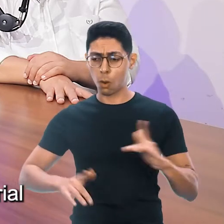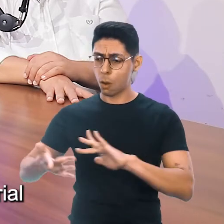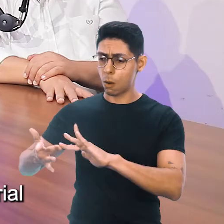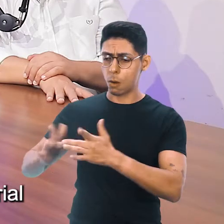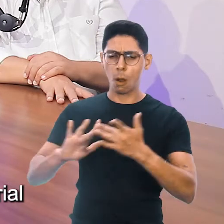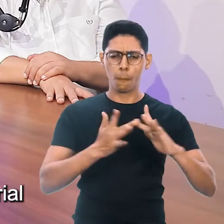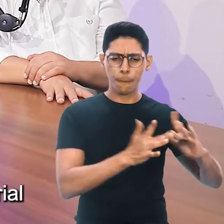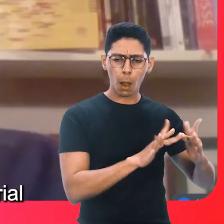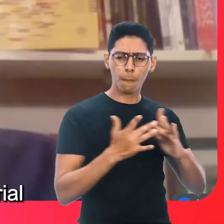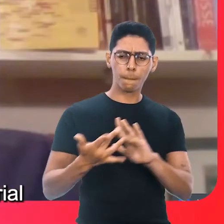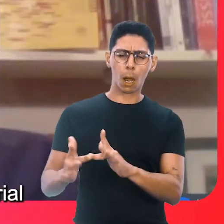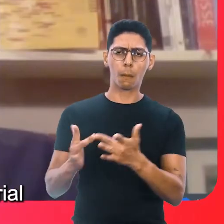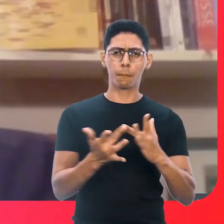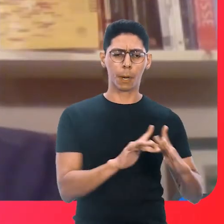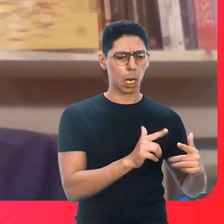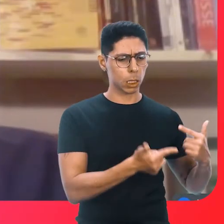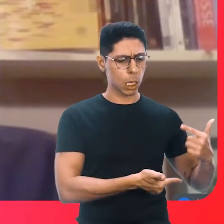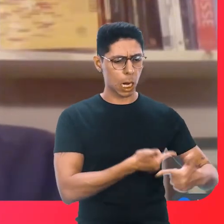articulava esse trabalho